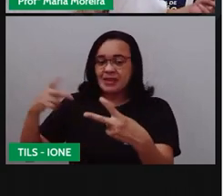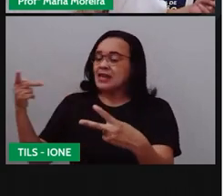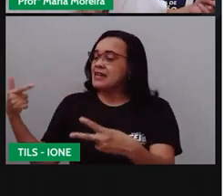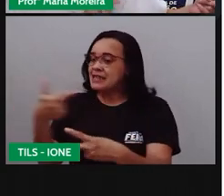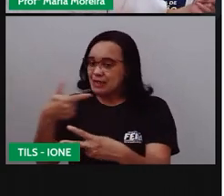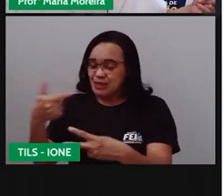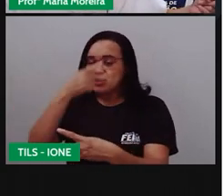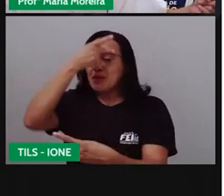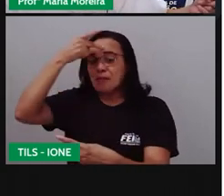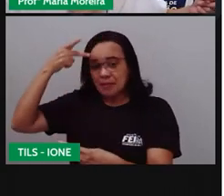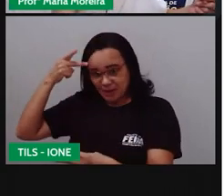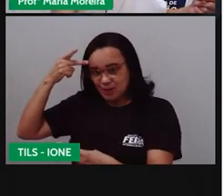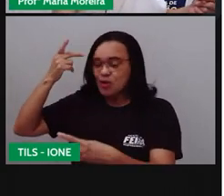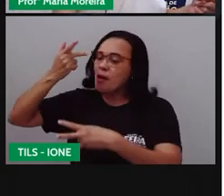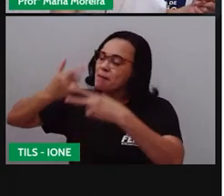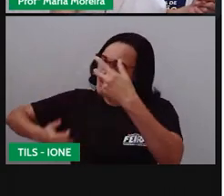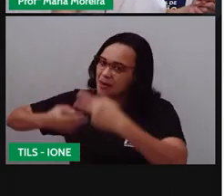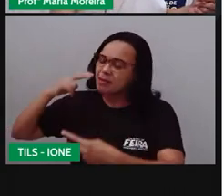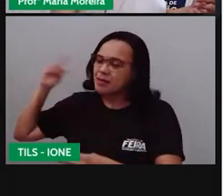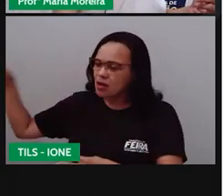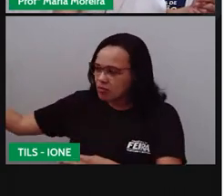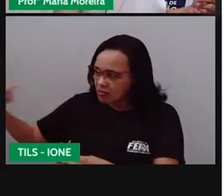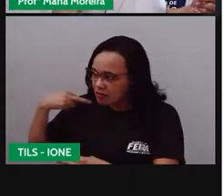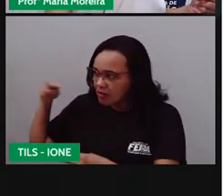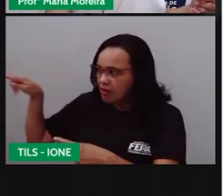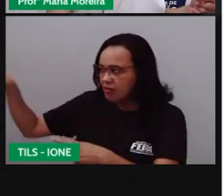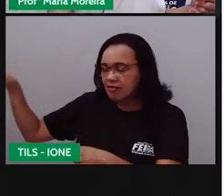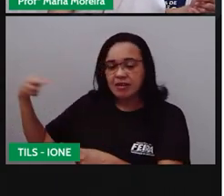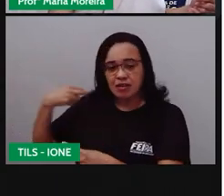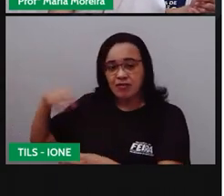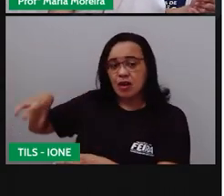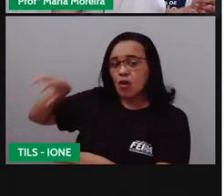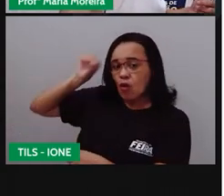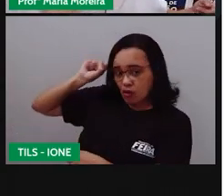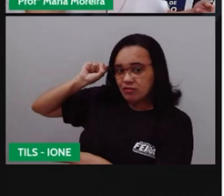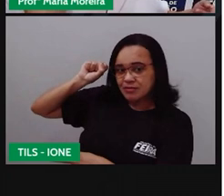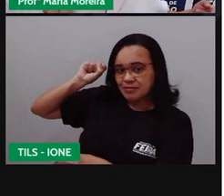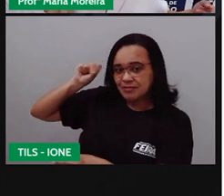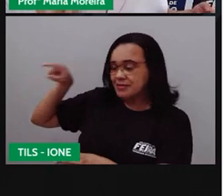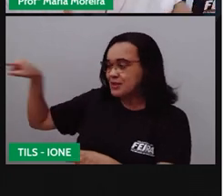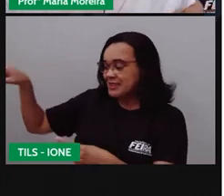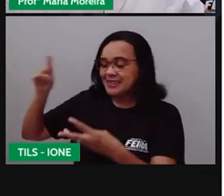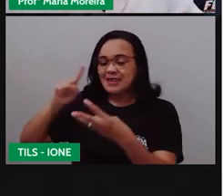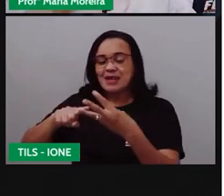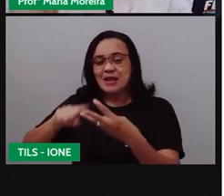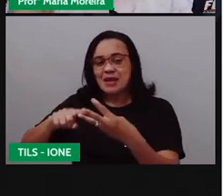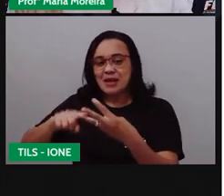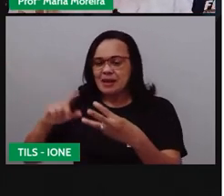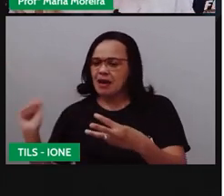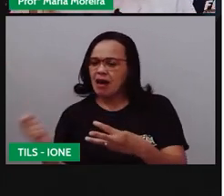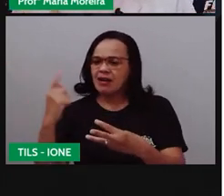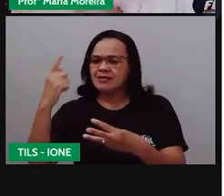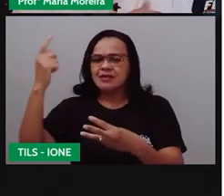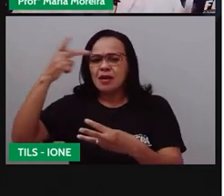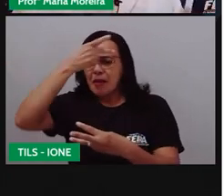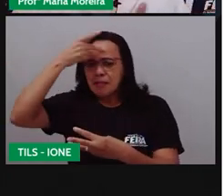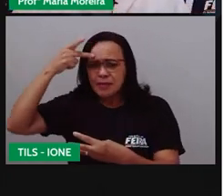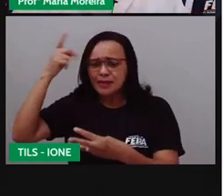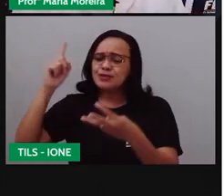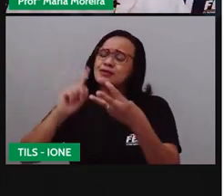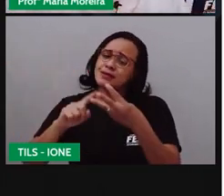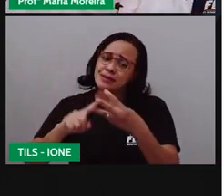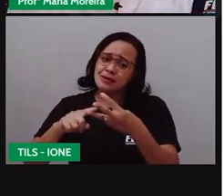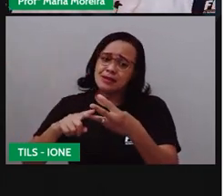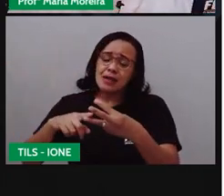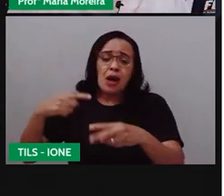a segunda pessoa, porque Ione está me ouvindo. Né, tá ouvindo o que eu estou dizendo. E Anderson, ele é a terceira pessoa, por quê? Ele nem